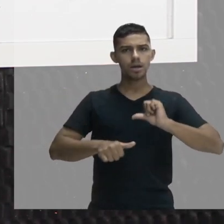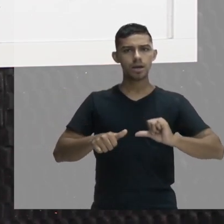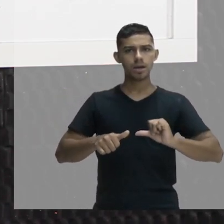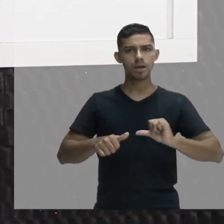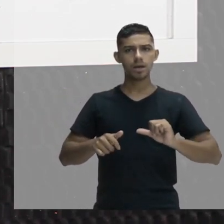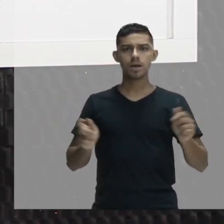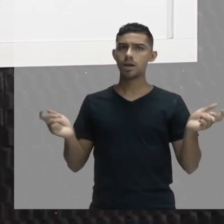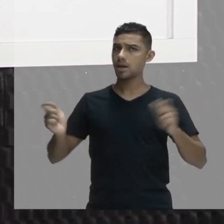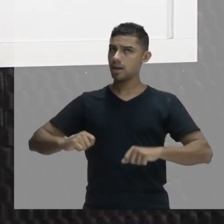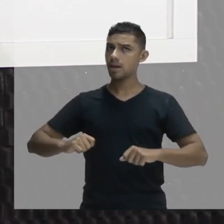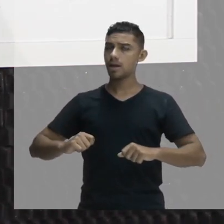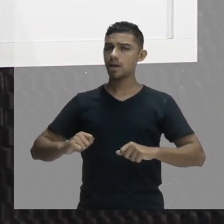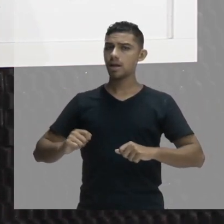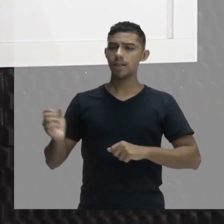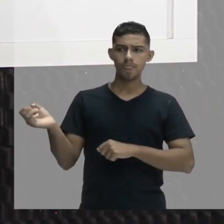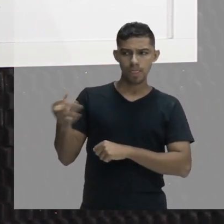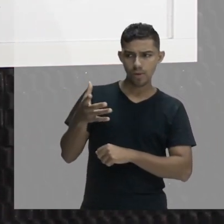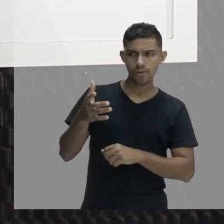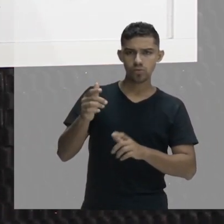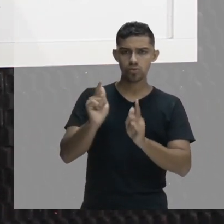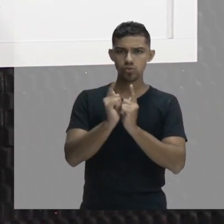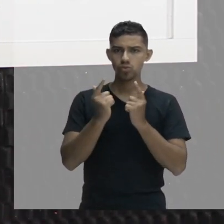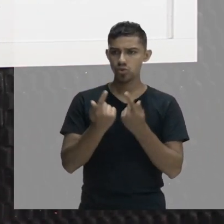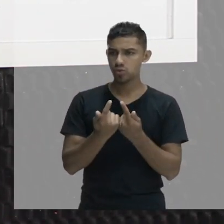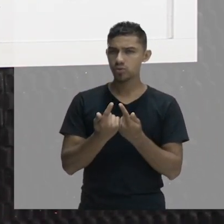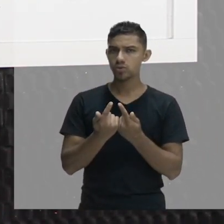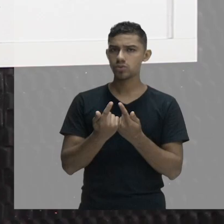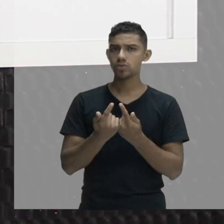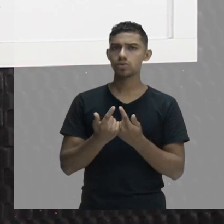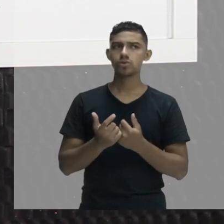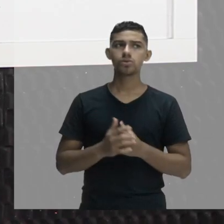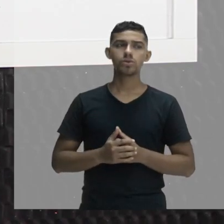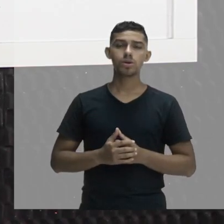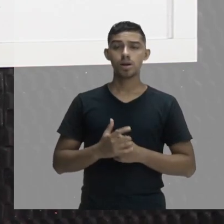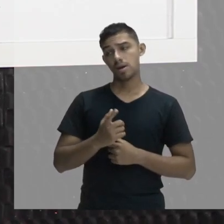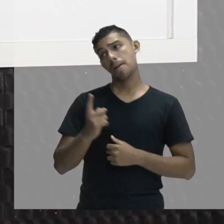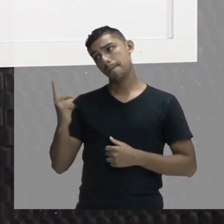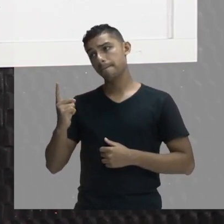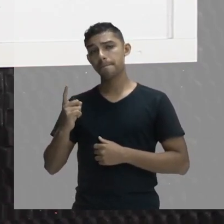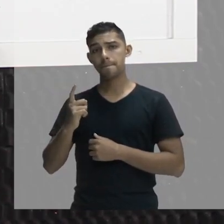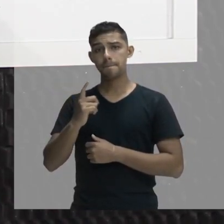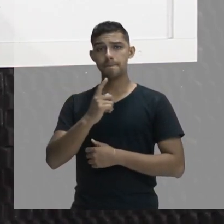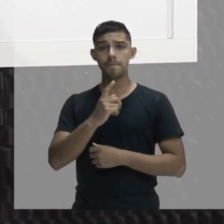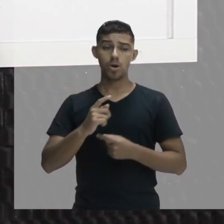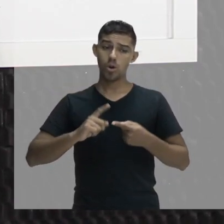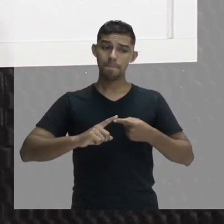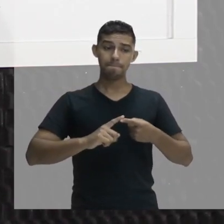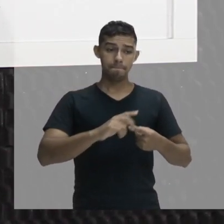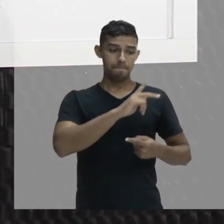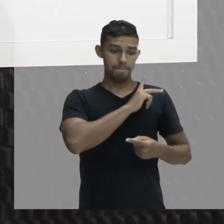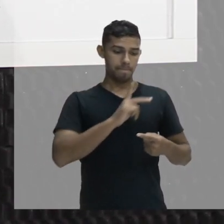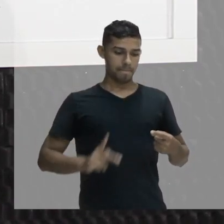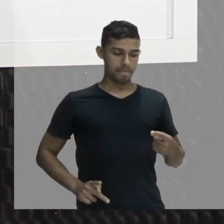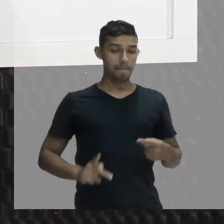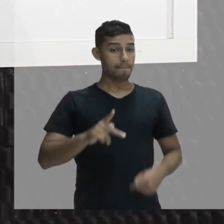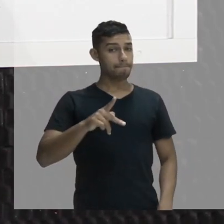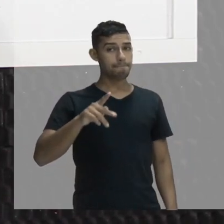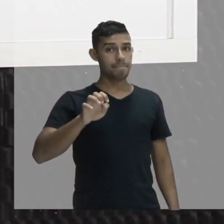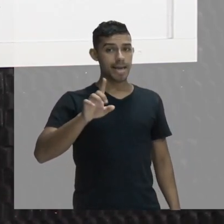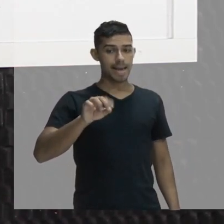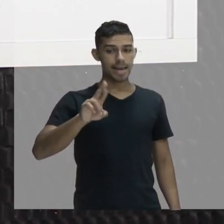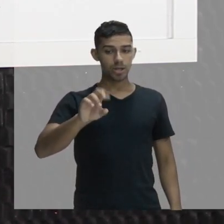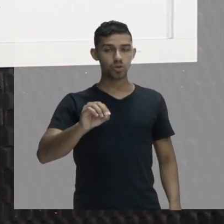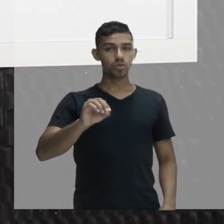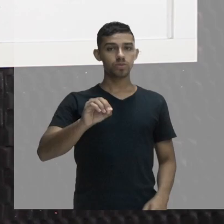ela altera, ela forma um novo grupo? Forma. Uma coisa é Pedro ser presidente, outra coisa é ser diretor financeiro. Tá? Então, se